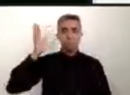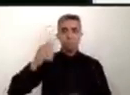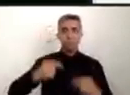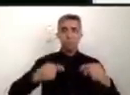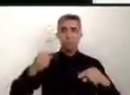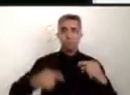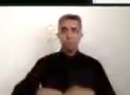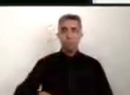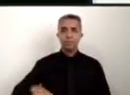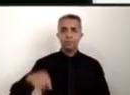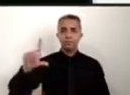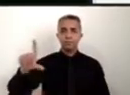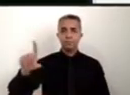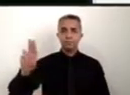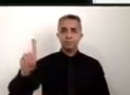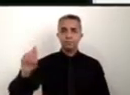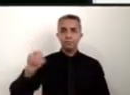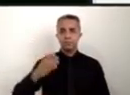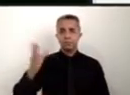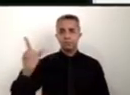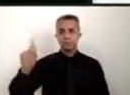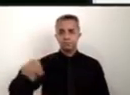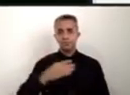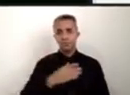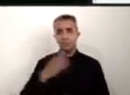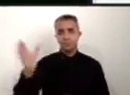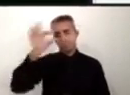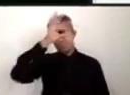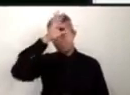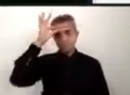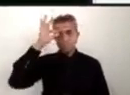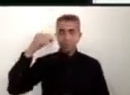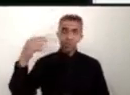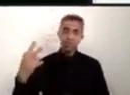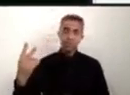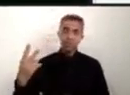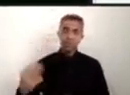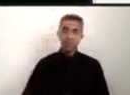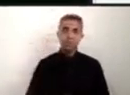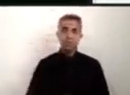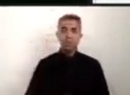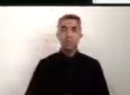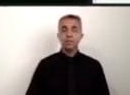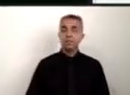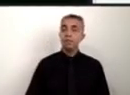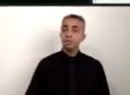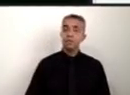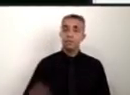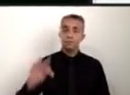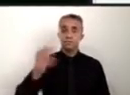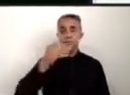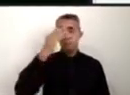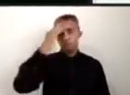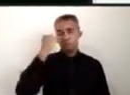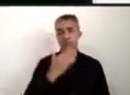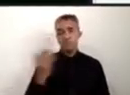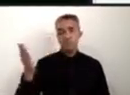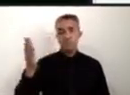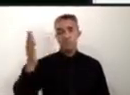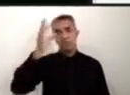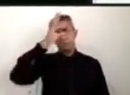é mesmo Emanuel Pinheiro 2. Aliás, todos sabem que Emanuel Pinheiro, quando